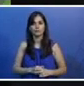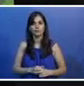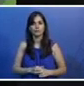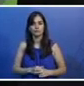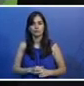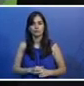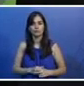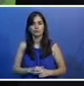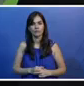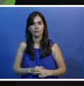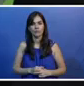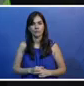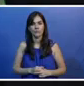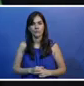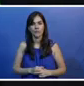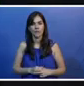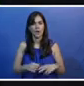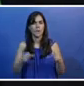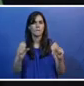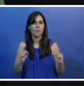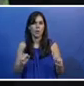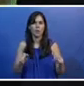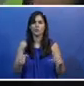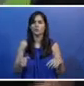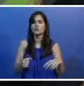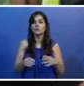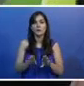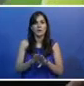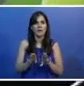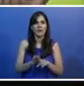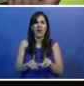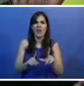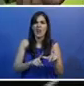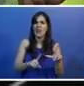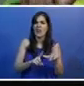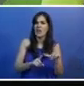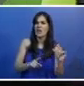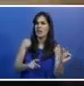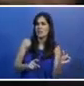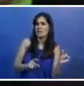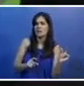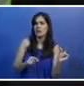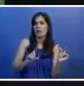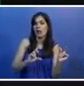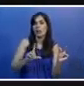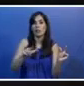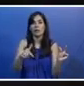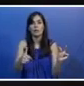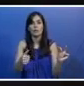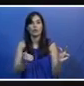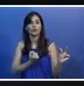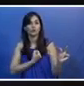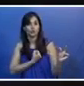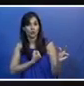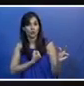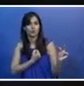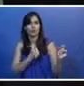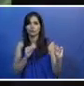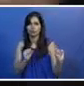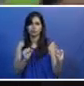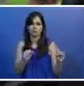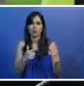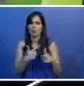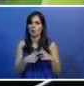Geralmente a gente escreve desse jeito. Pode aparecer desse jeito ao resolver um problema. Pode ficar dessa